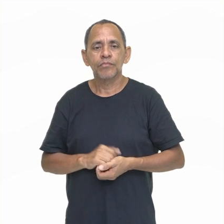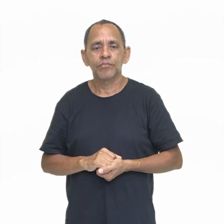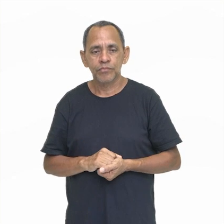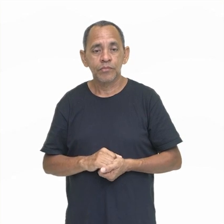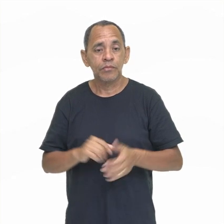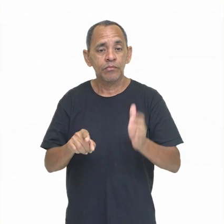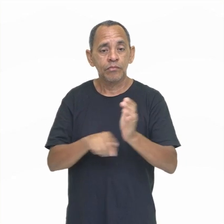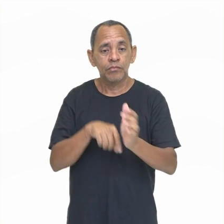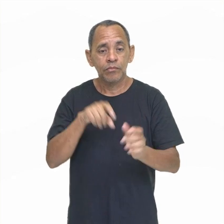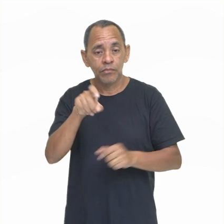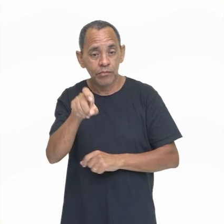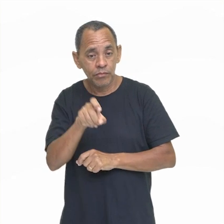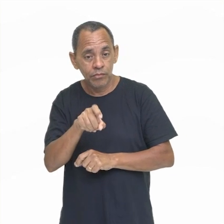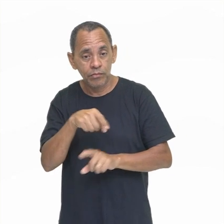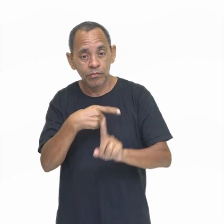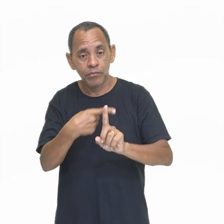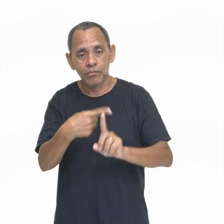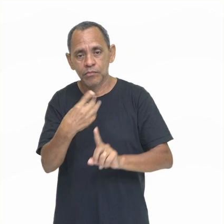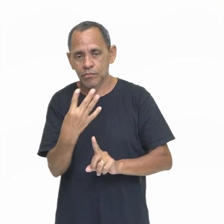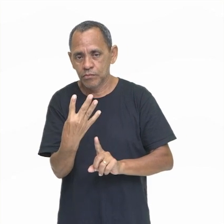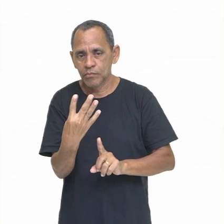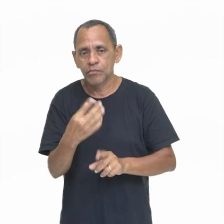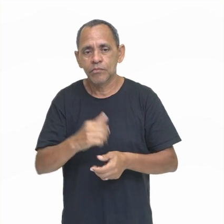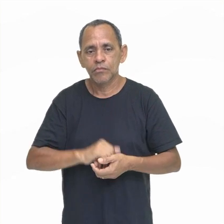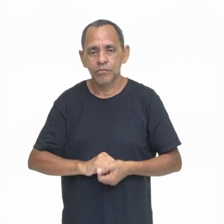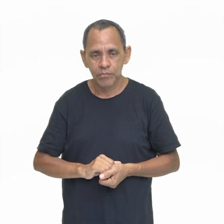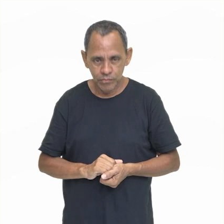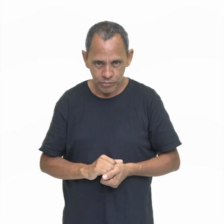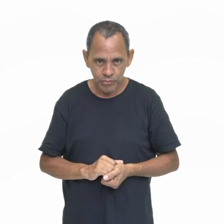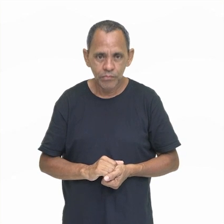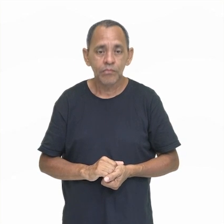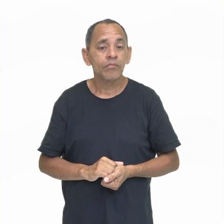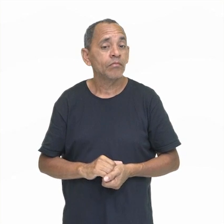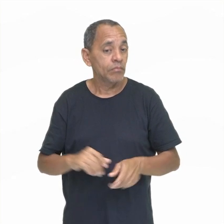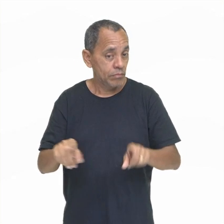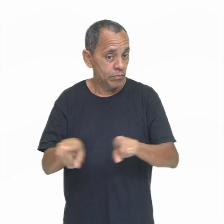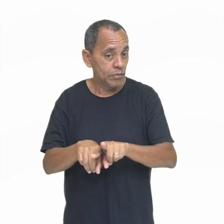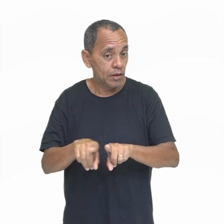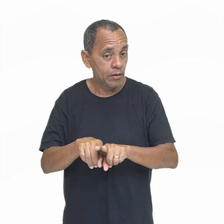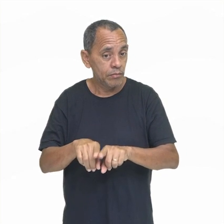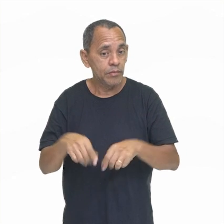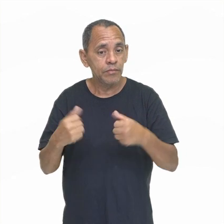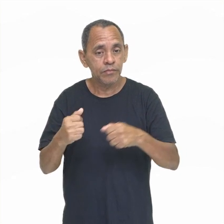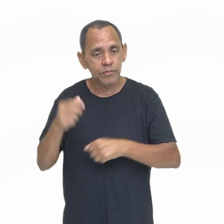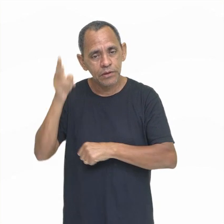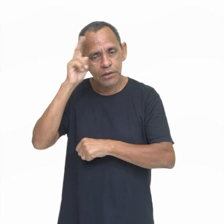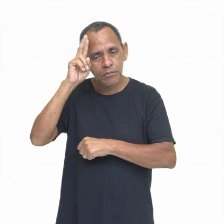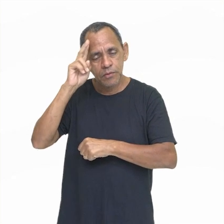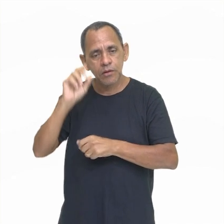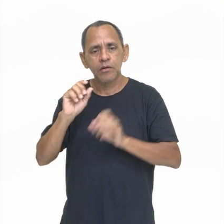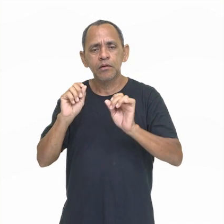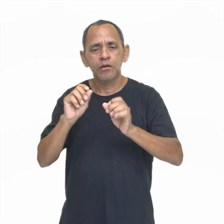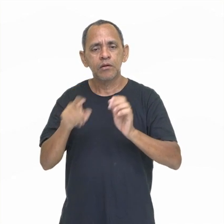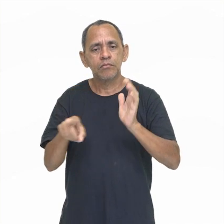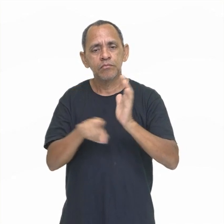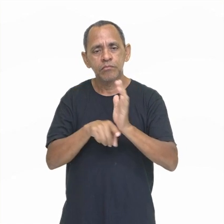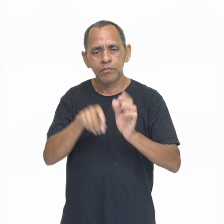- X + 4 também está nesse formato se a gente lembrar que o -